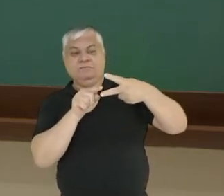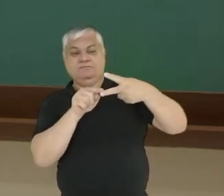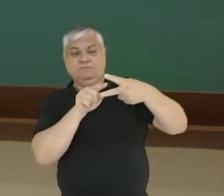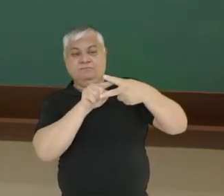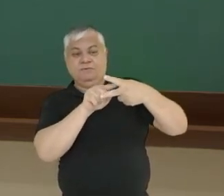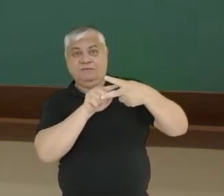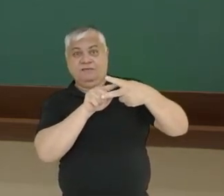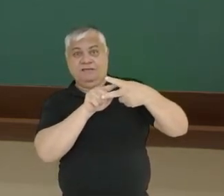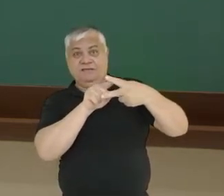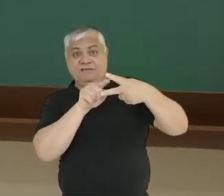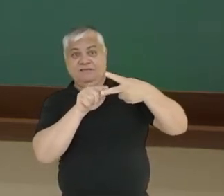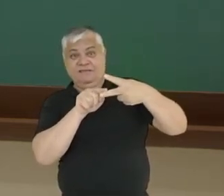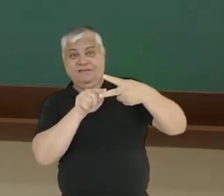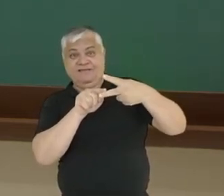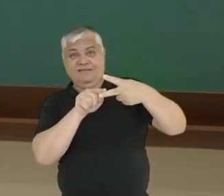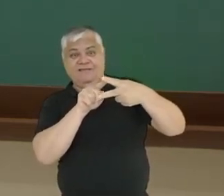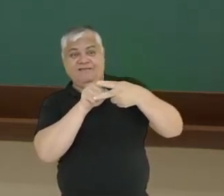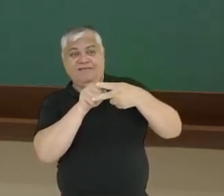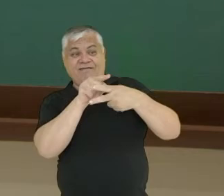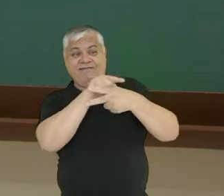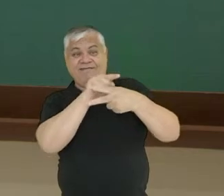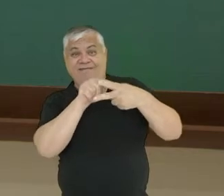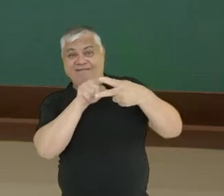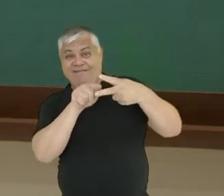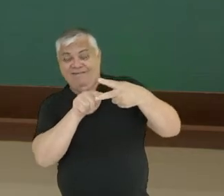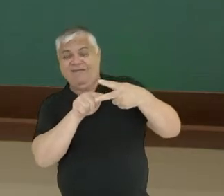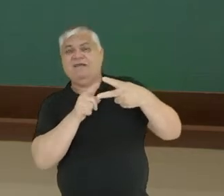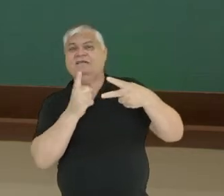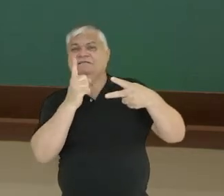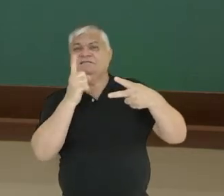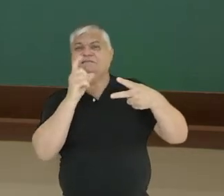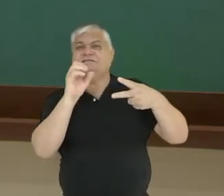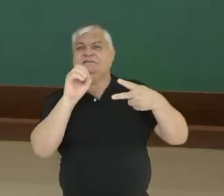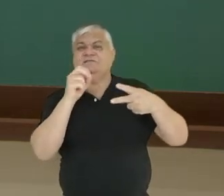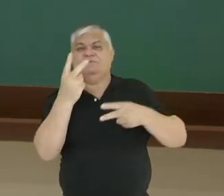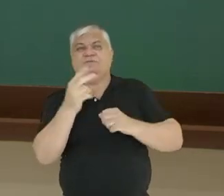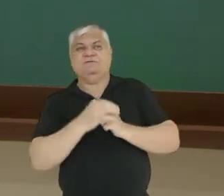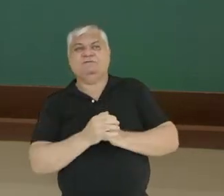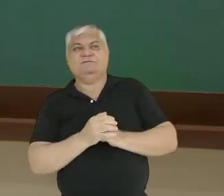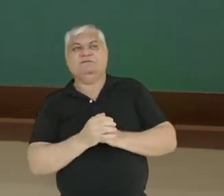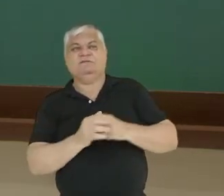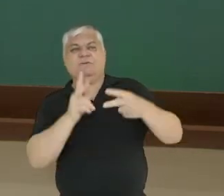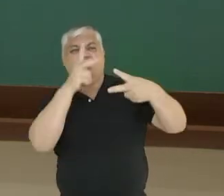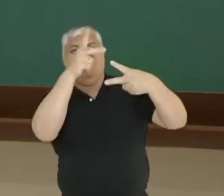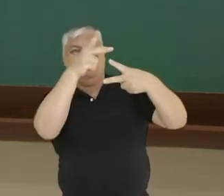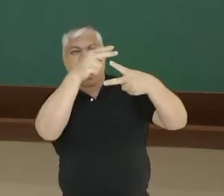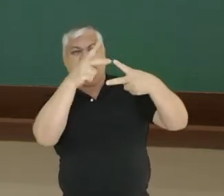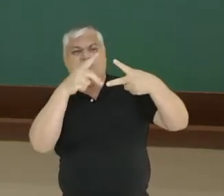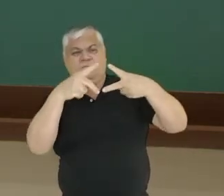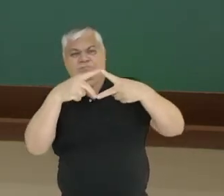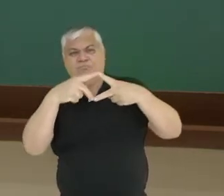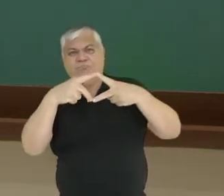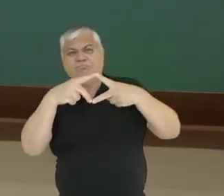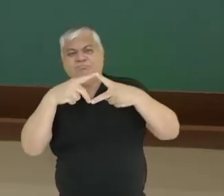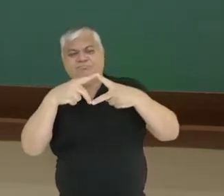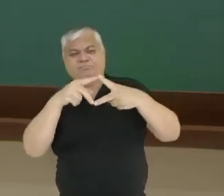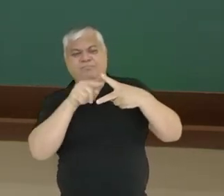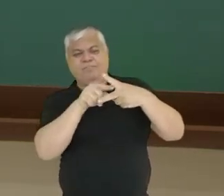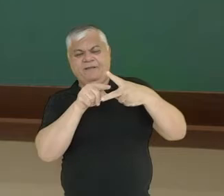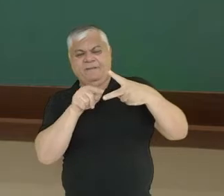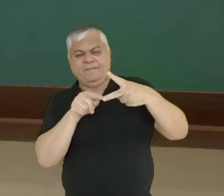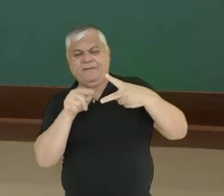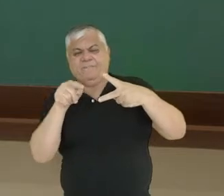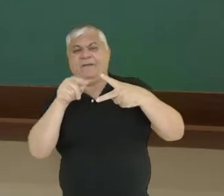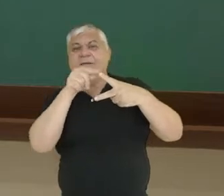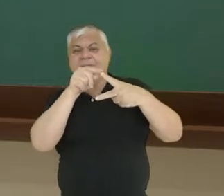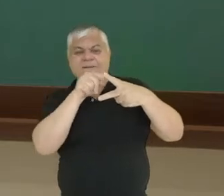externo vai dar 102 graus. Eu vou fazer o mesmo procedimento para os demais. Eu vou prolongar essa semirreta que está